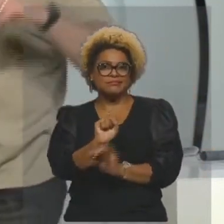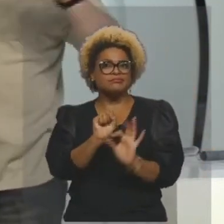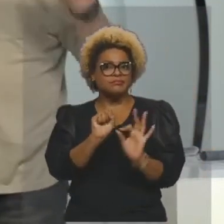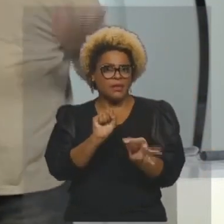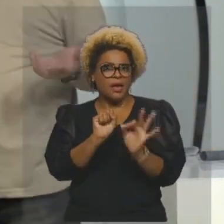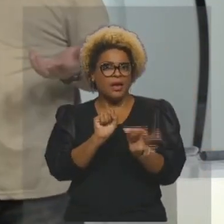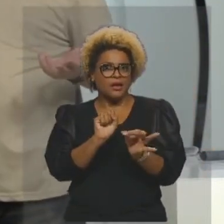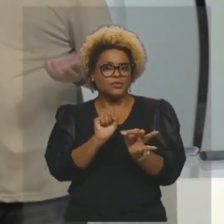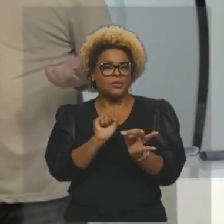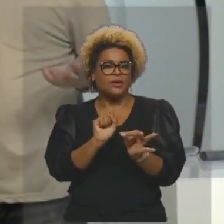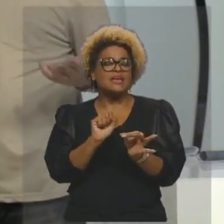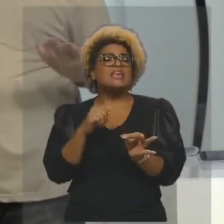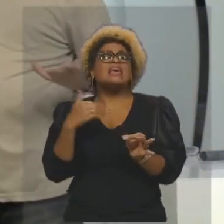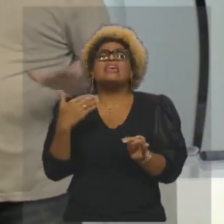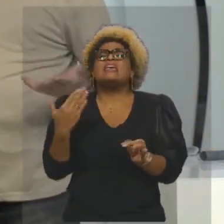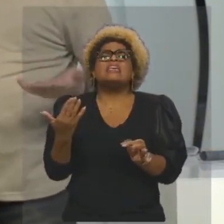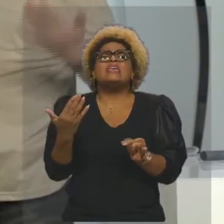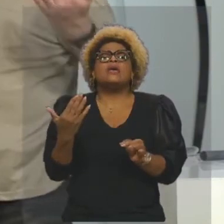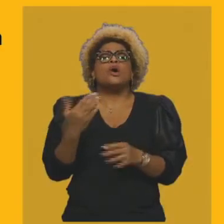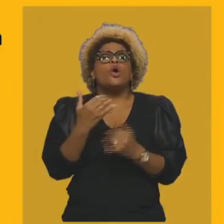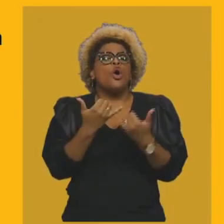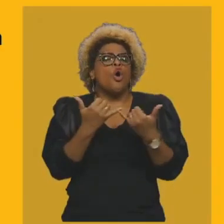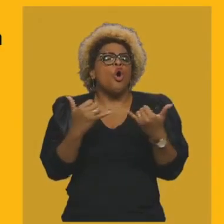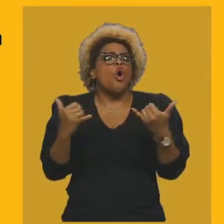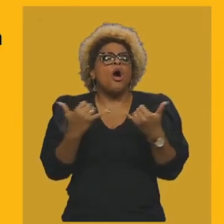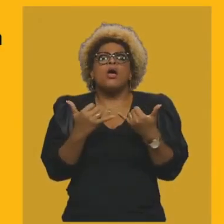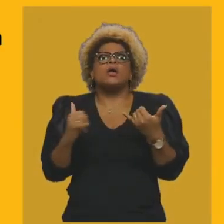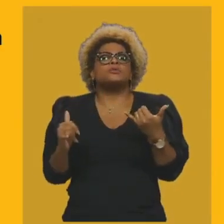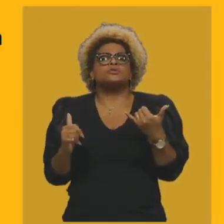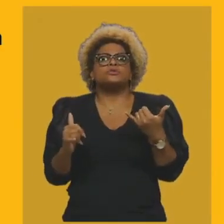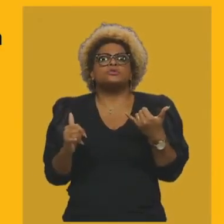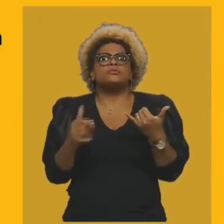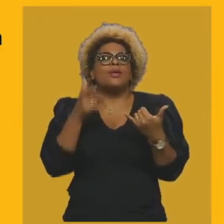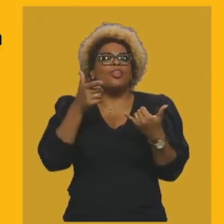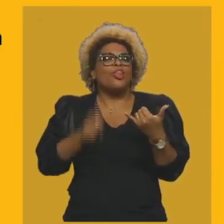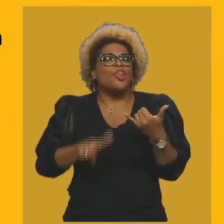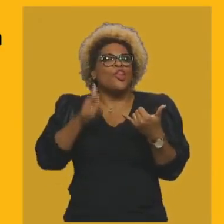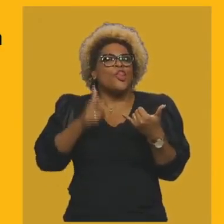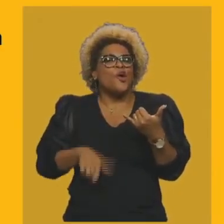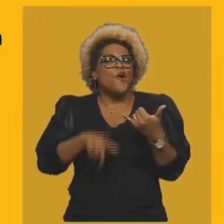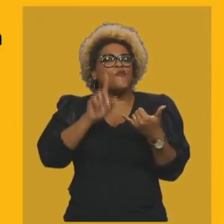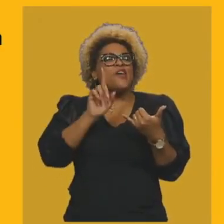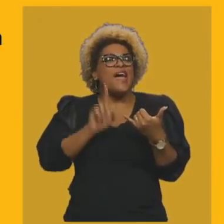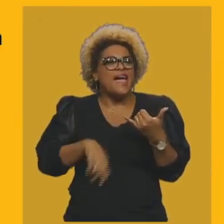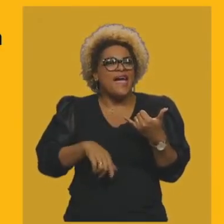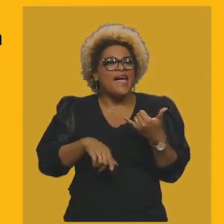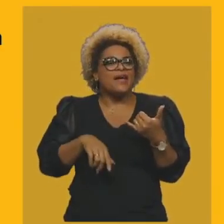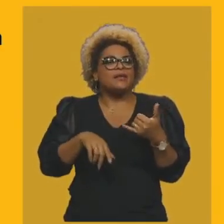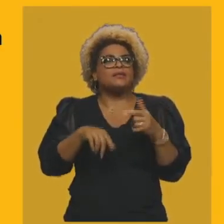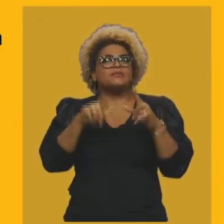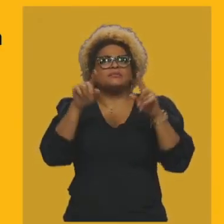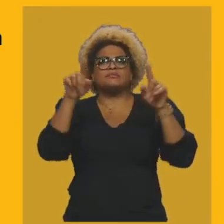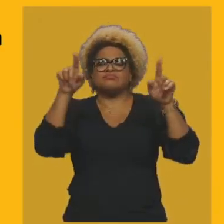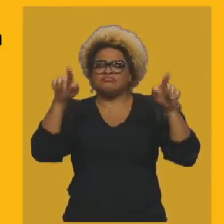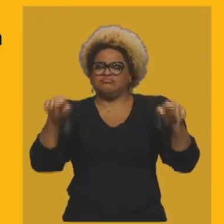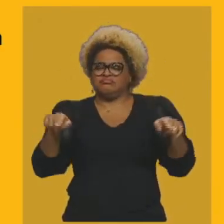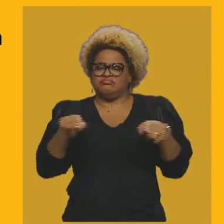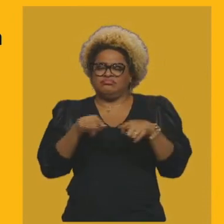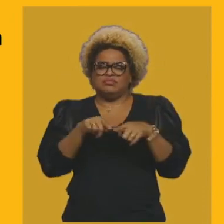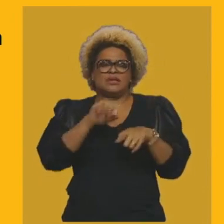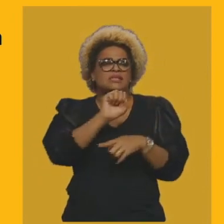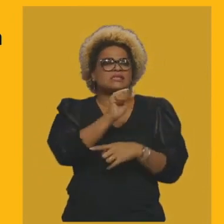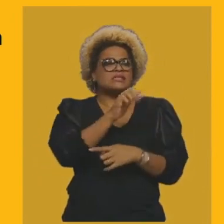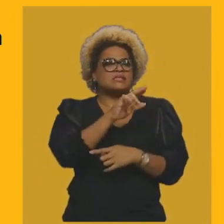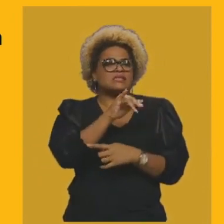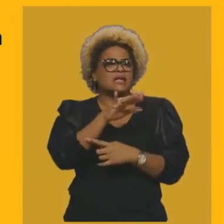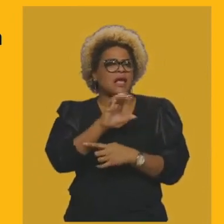vai ser a corrente que vai passar por esse circuito? De novo, aqui ainda continua sendo um circuito série. Ô, Júlio, mas o voltímetro não está em paralelo, então